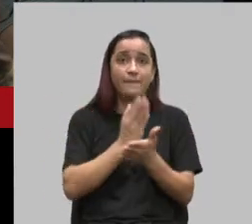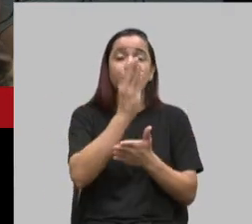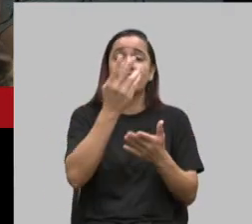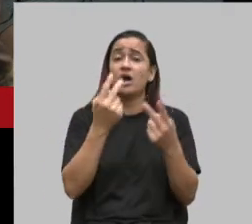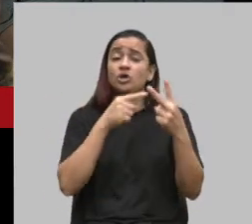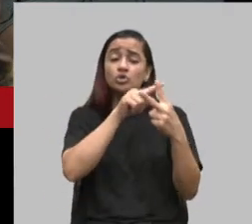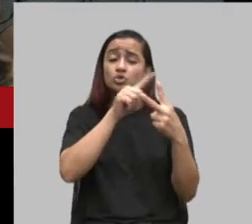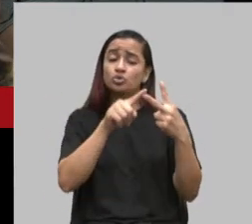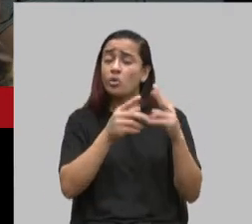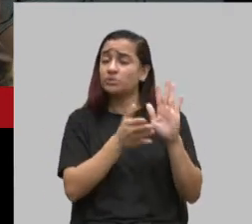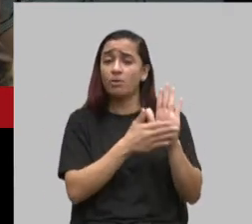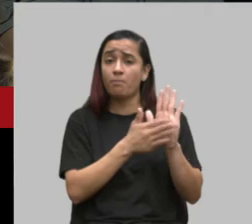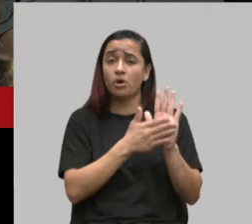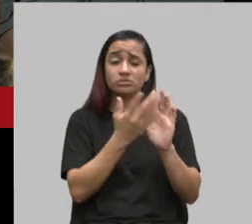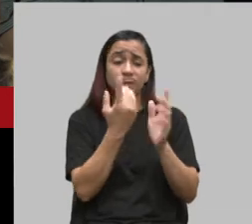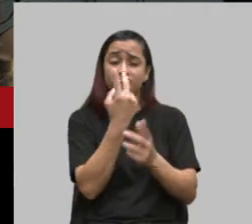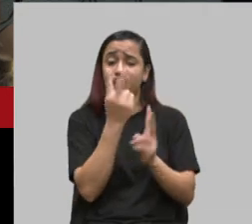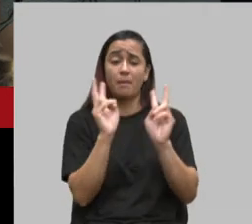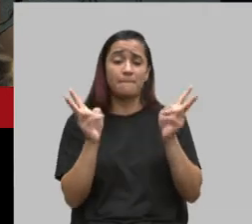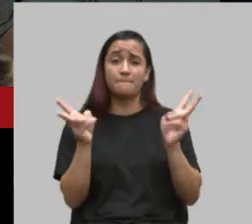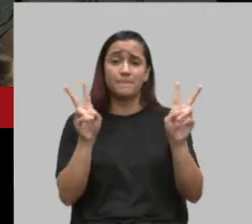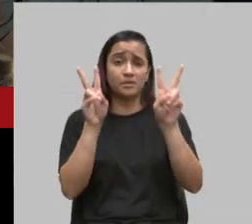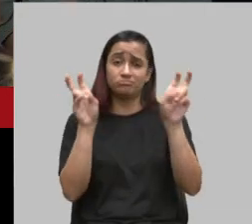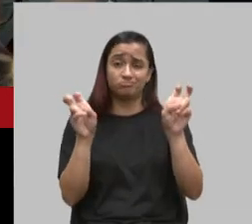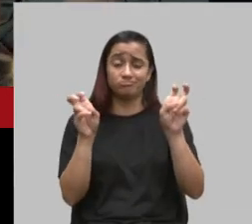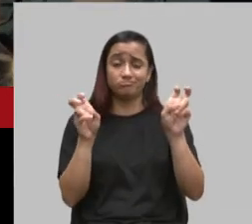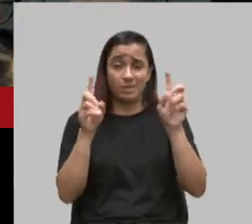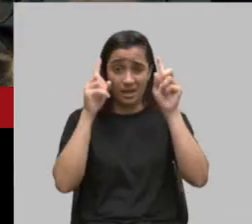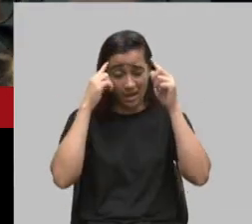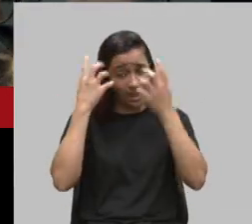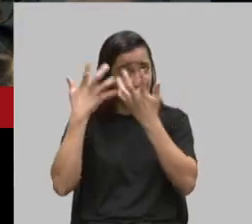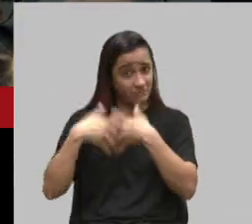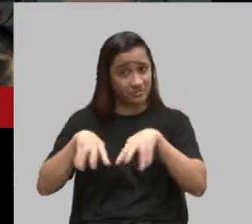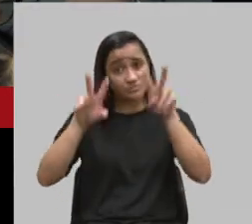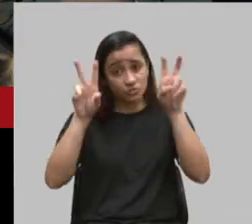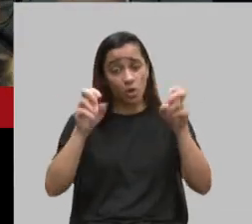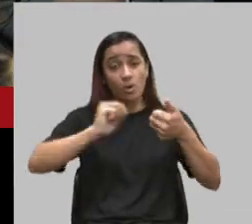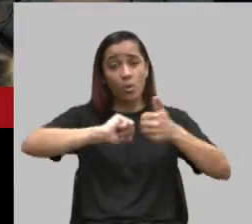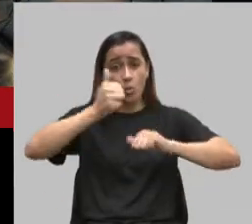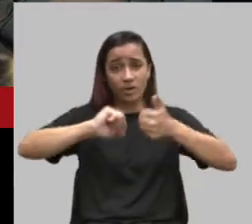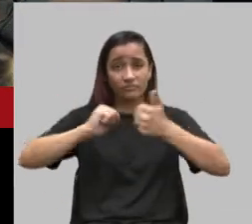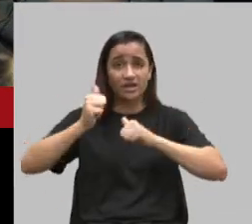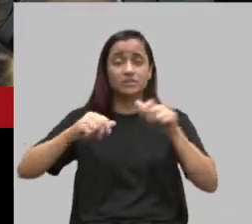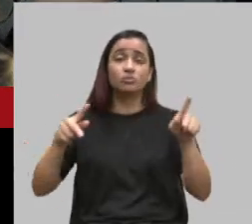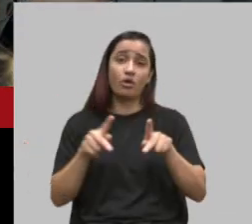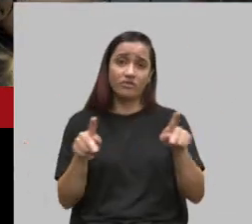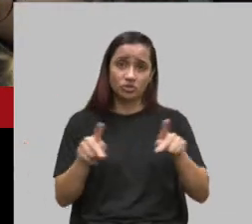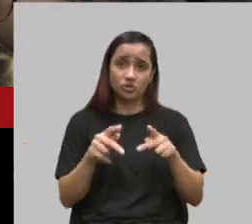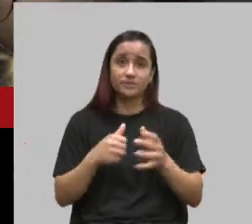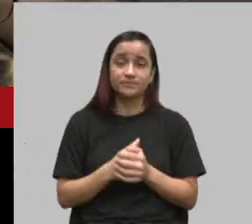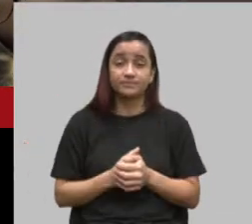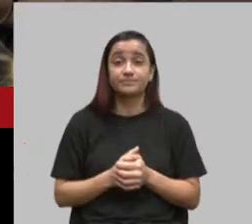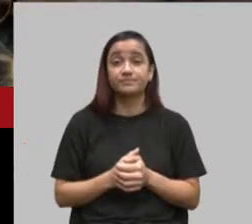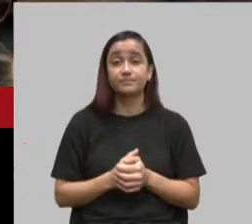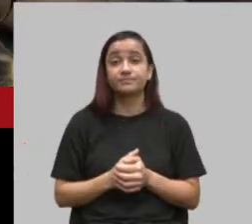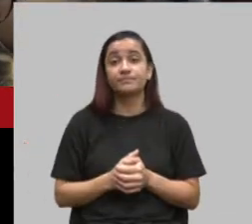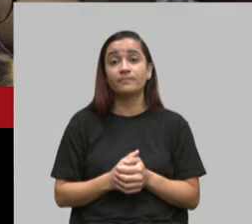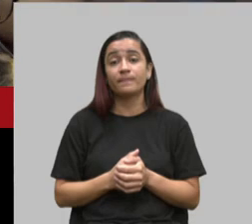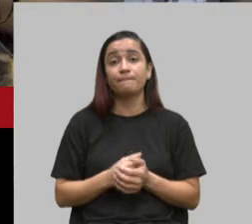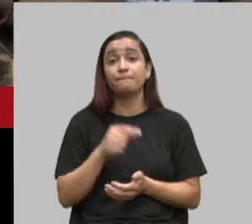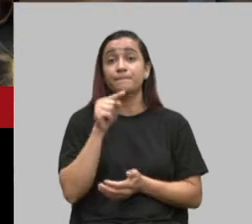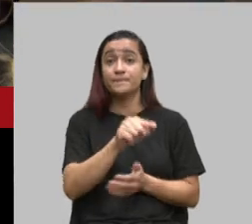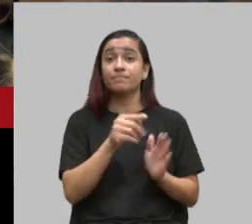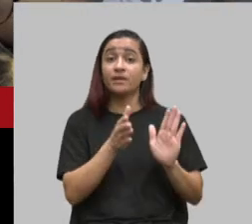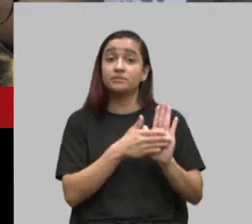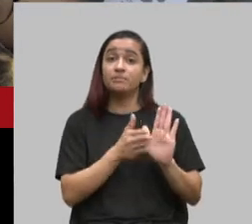tenham basicamente o mesmo vias de pensamento que aqui é a qualificação dos professores eh essa proposta fala sobre a